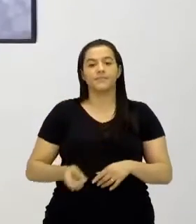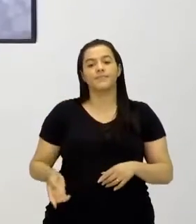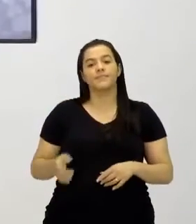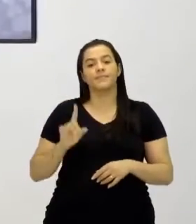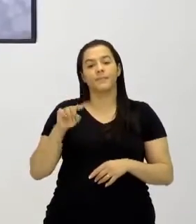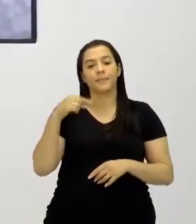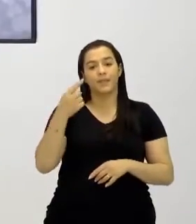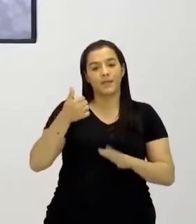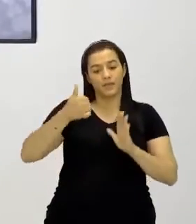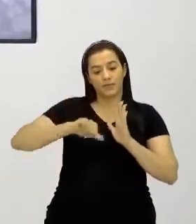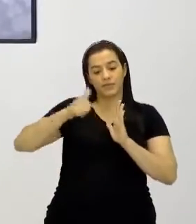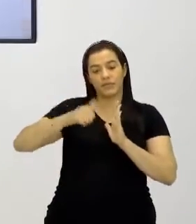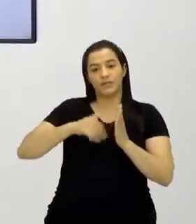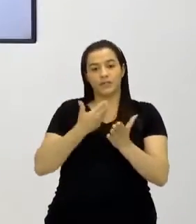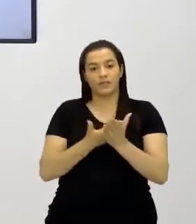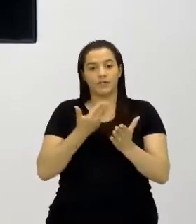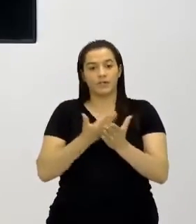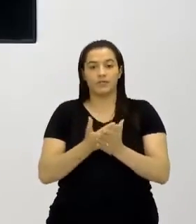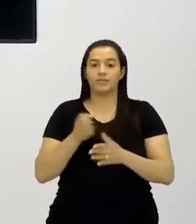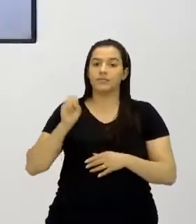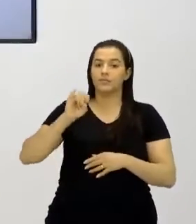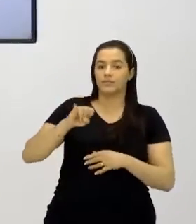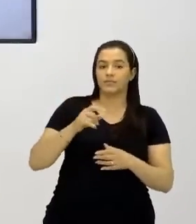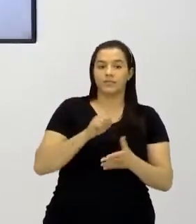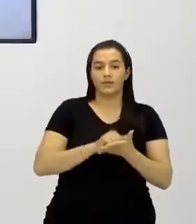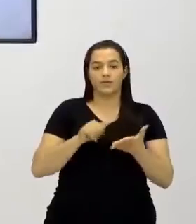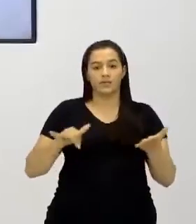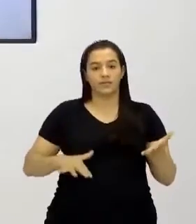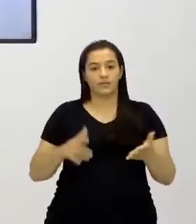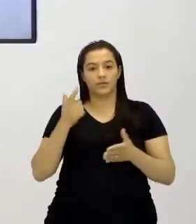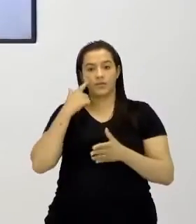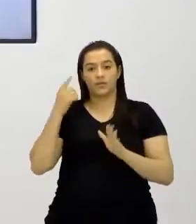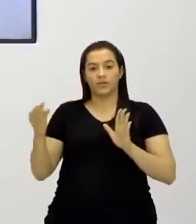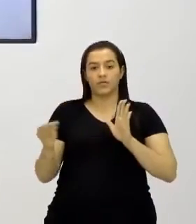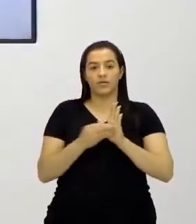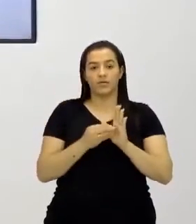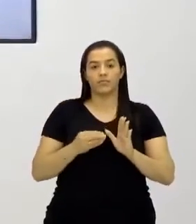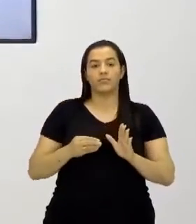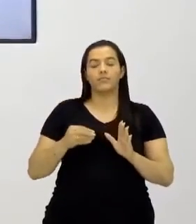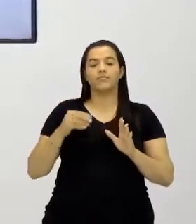a próxima, avaliem a nossa aula. Se fizer alguma atividade, coloca lá